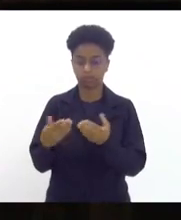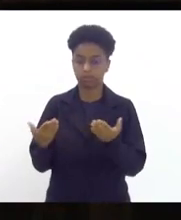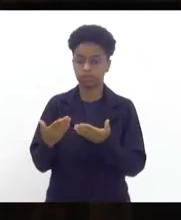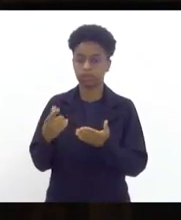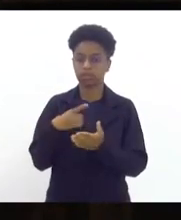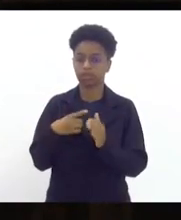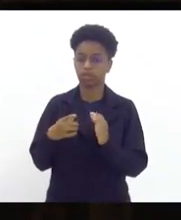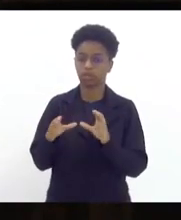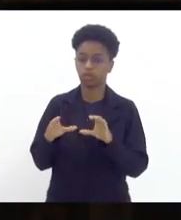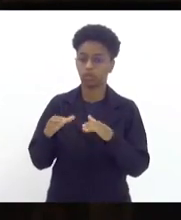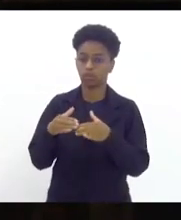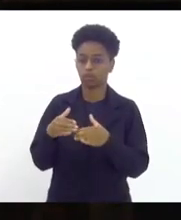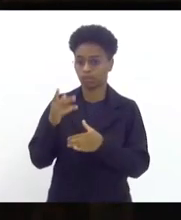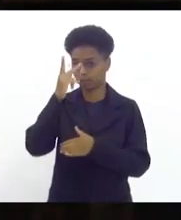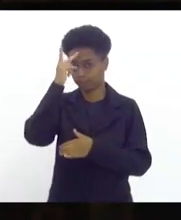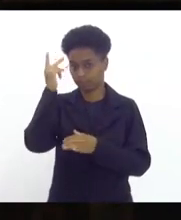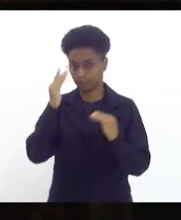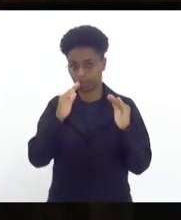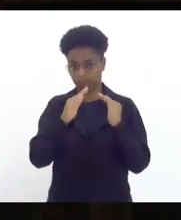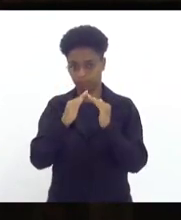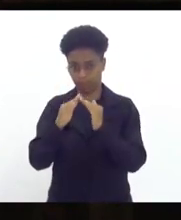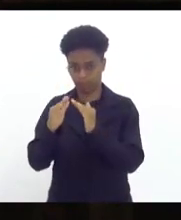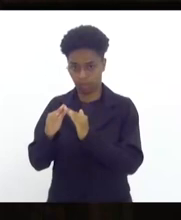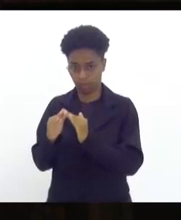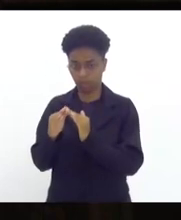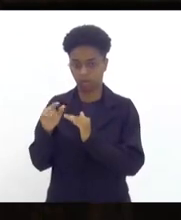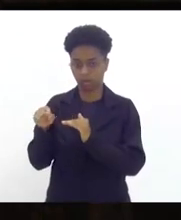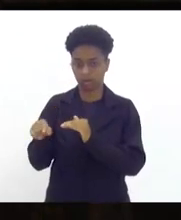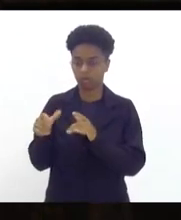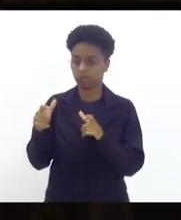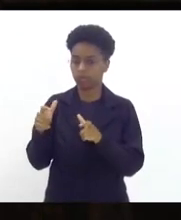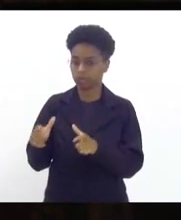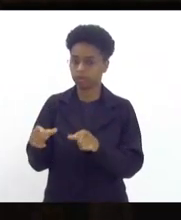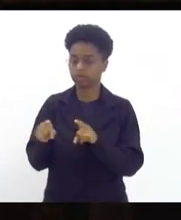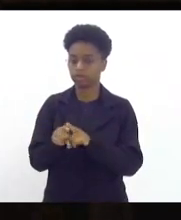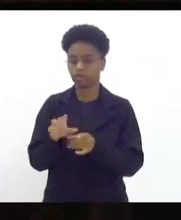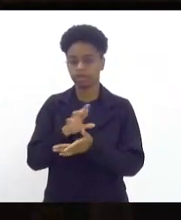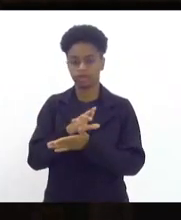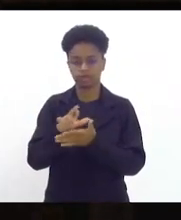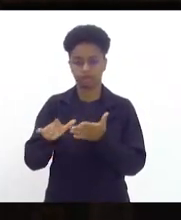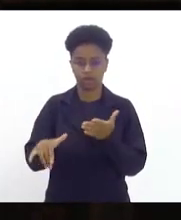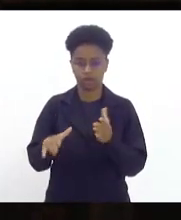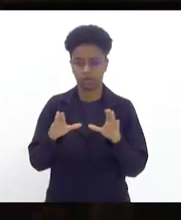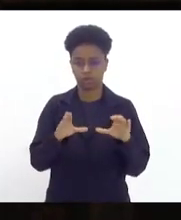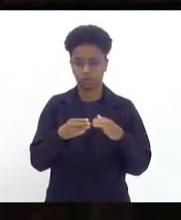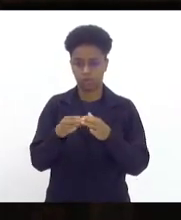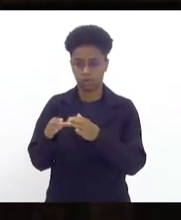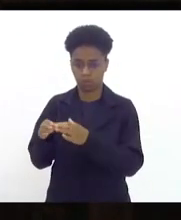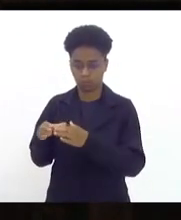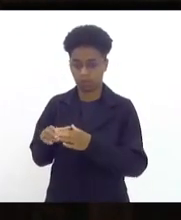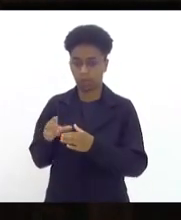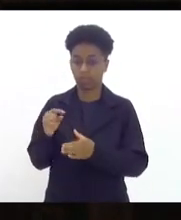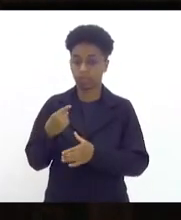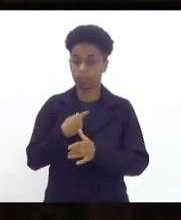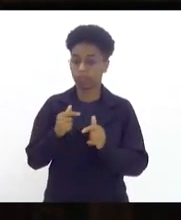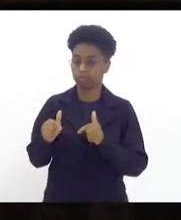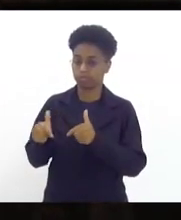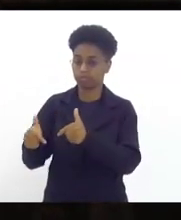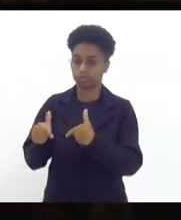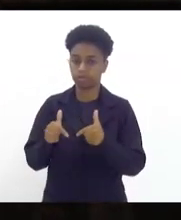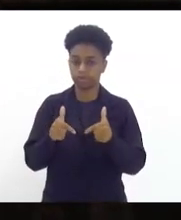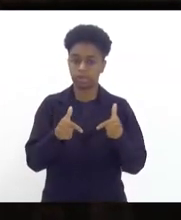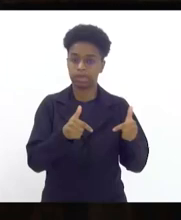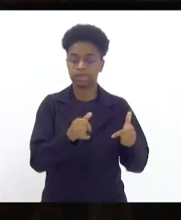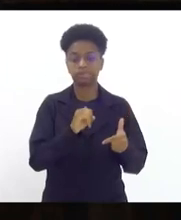grupo de moradores assim como outros diversos grupos né que a gente atua sobre